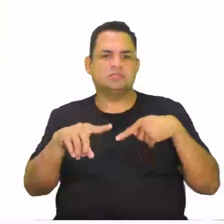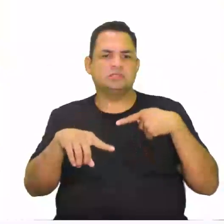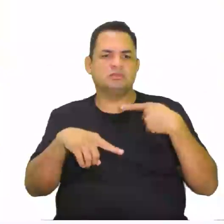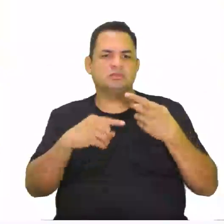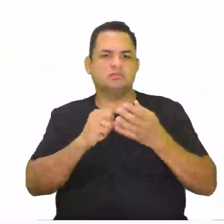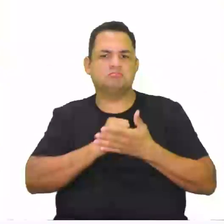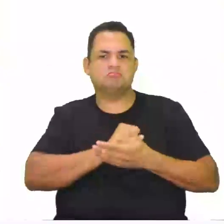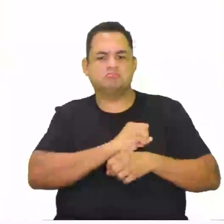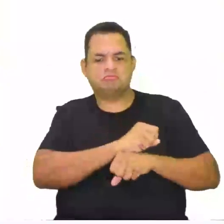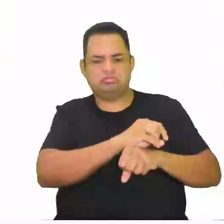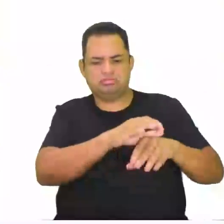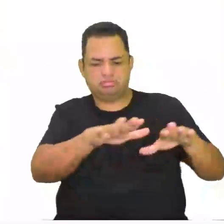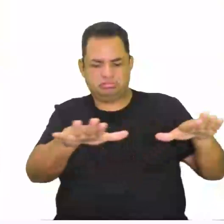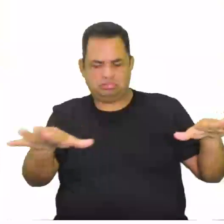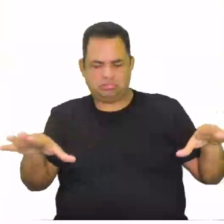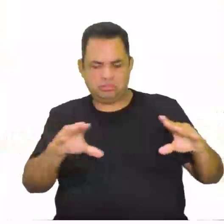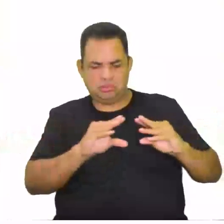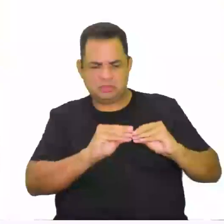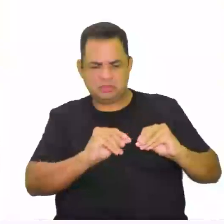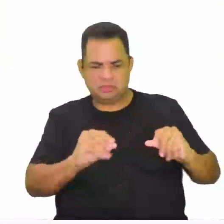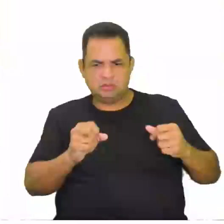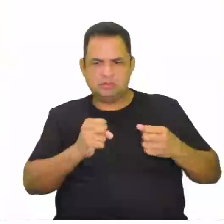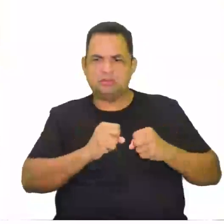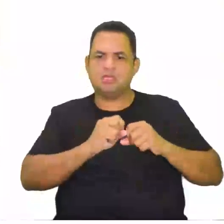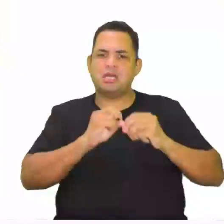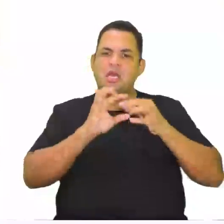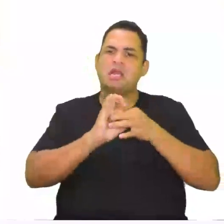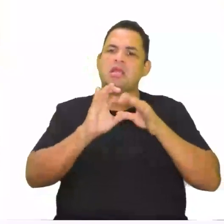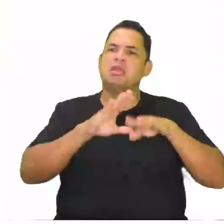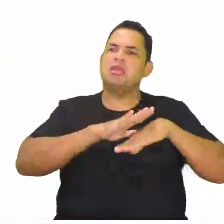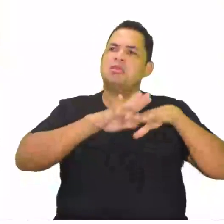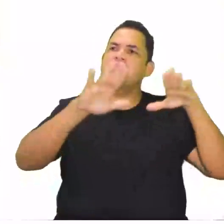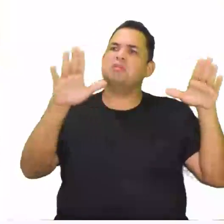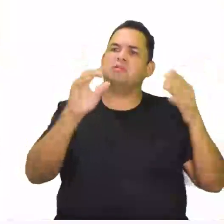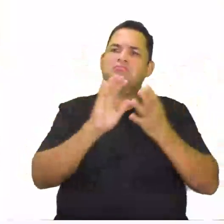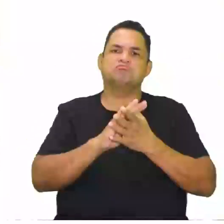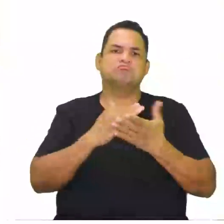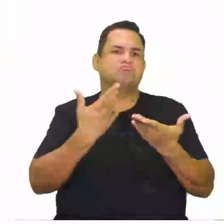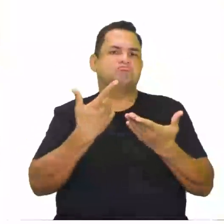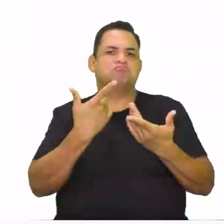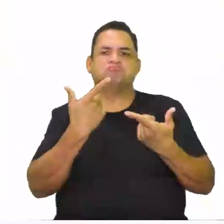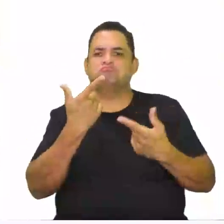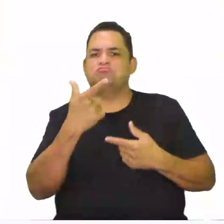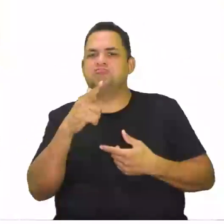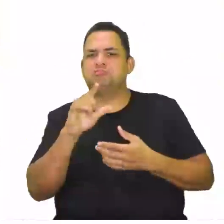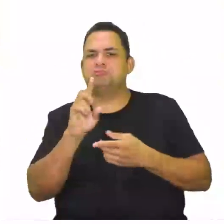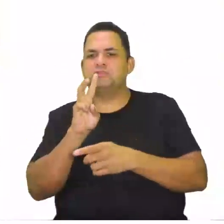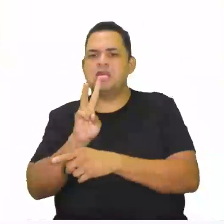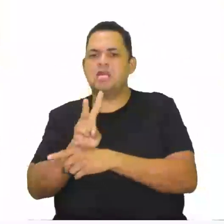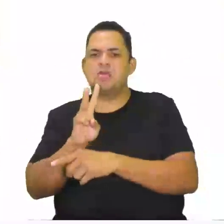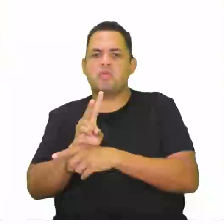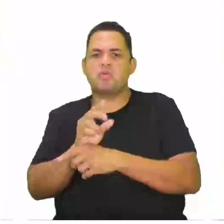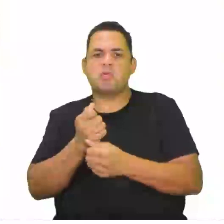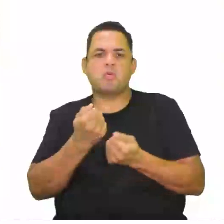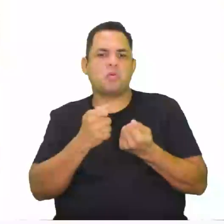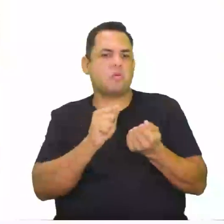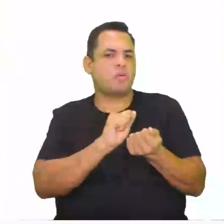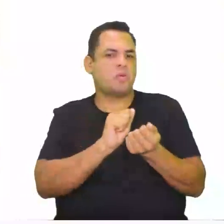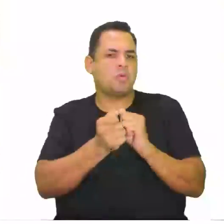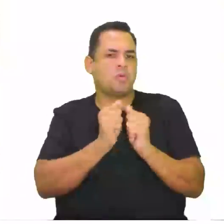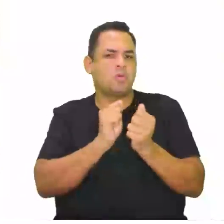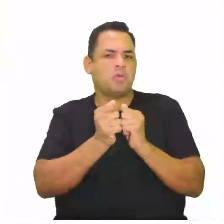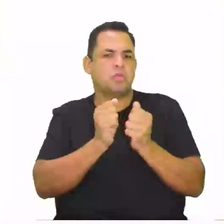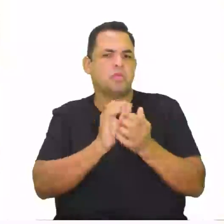cima daquele solo. Ele fica a céu aberto sem qualquer medida de controle ambiental ou